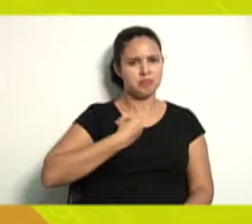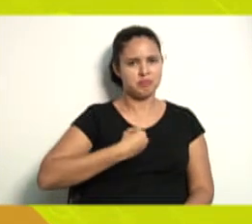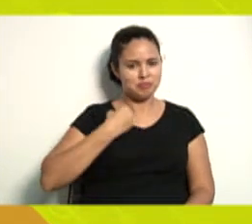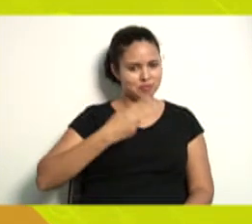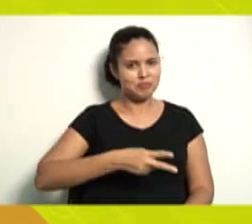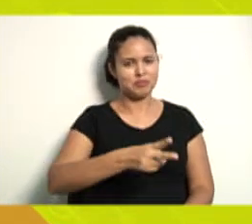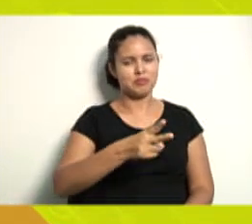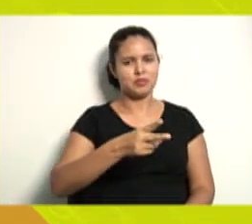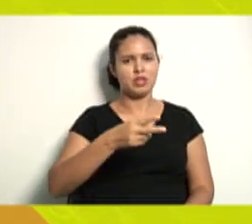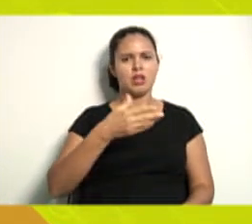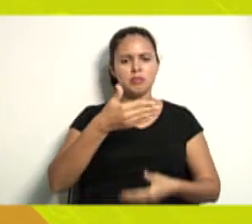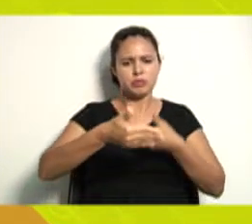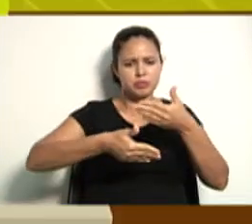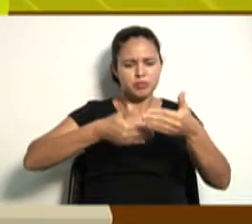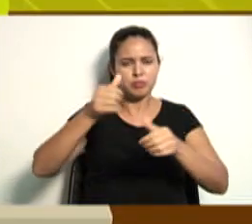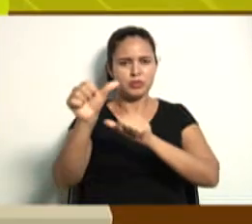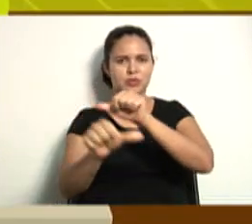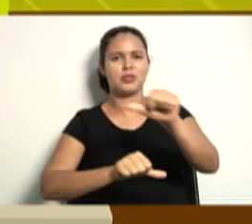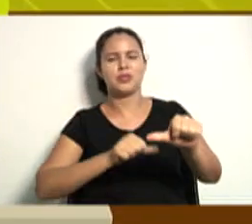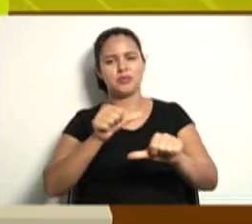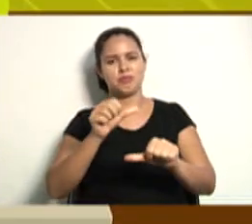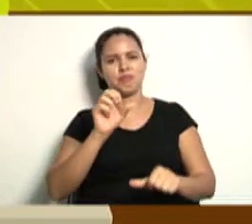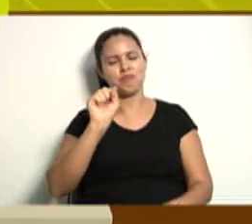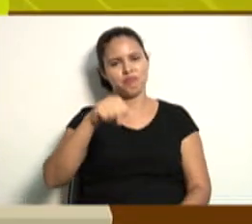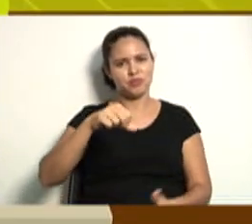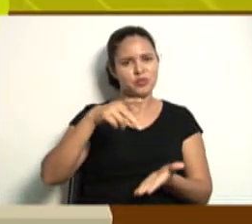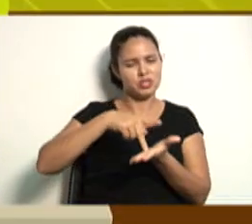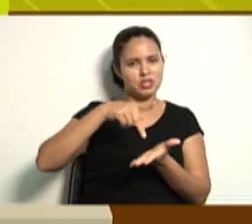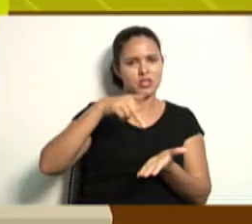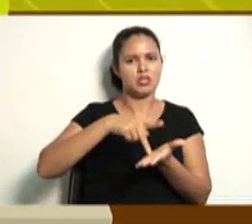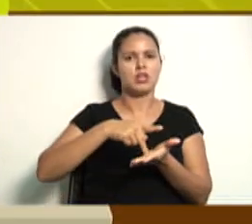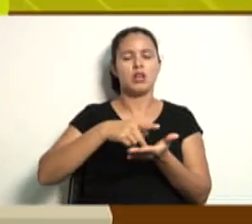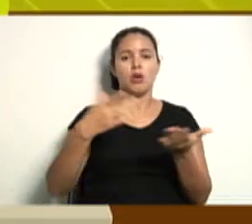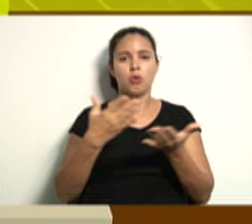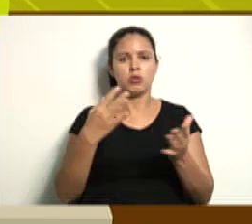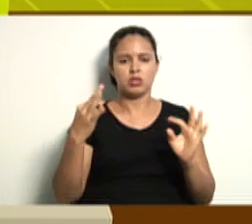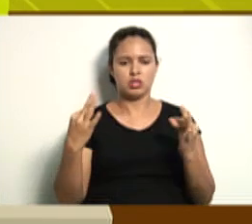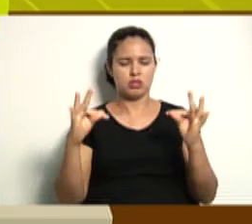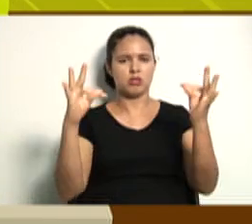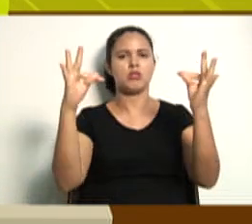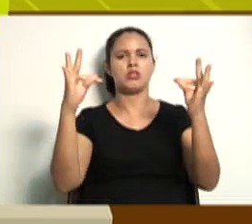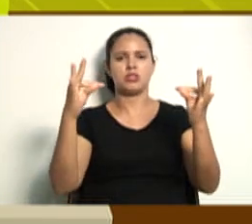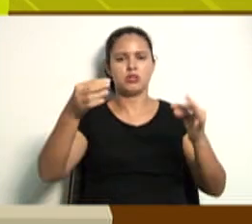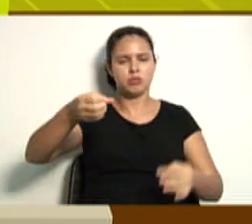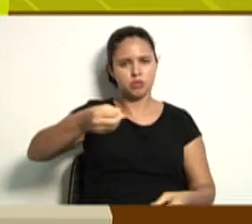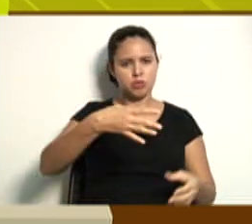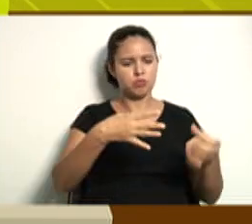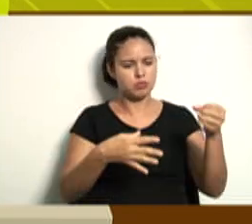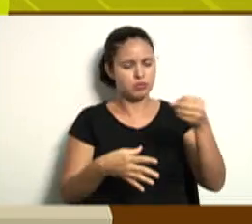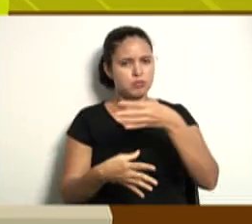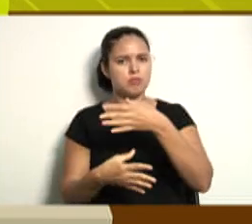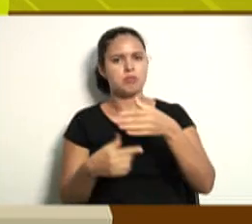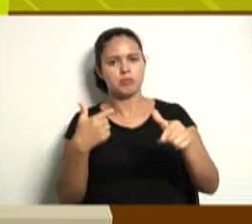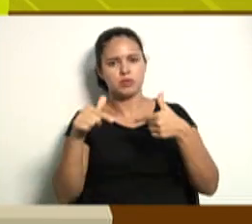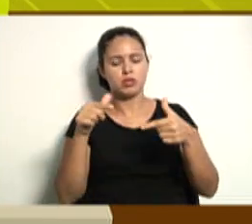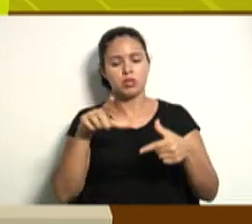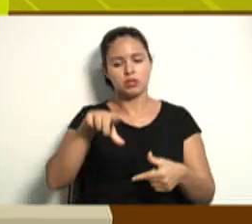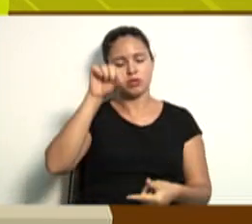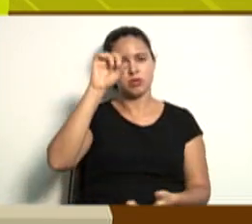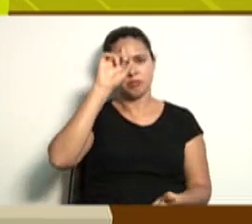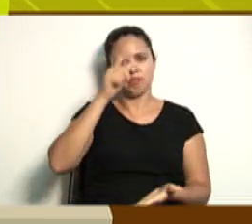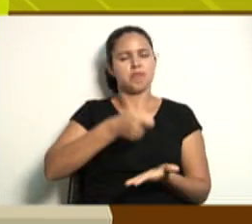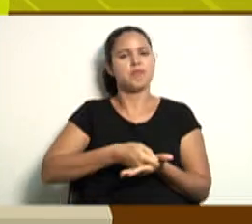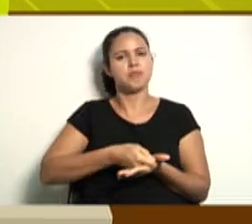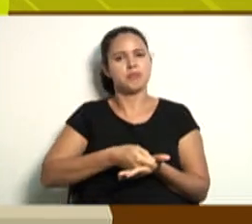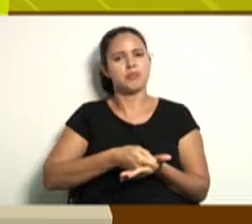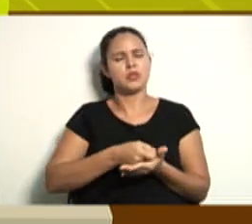que mudou também. Verdade. E com a modernização e os vários tipos de trabalho, a gente pode escolher o que mais se